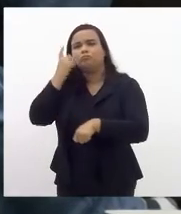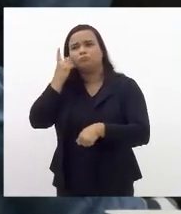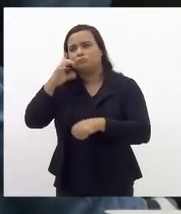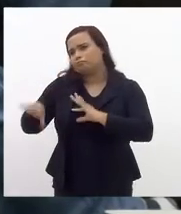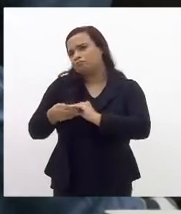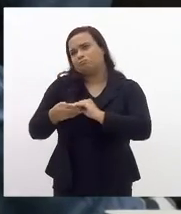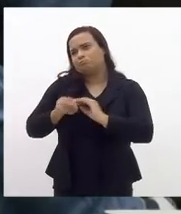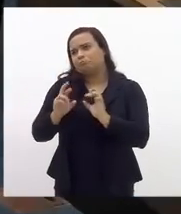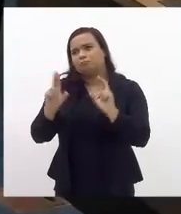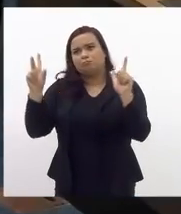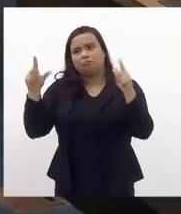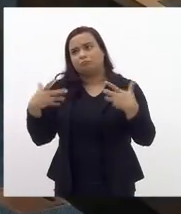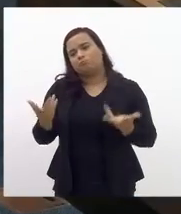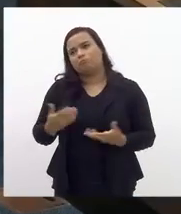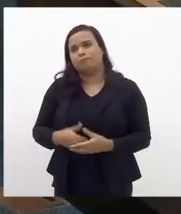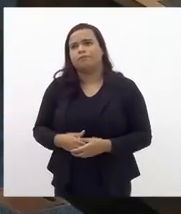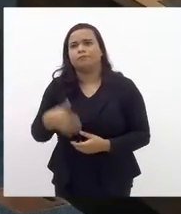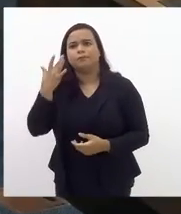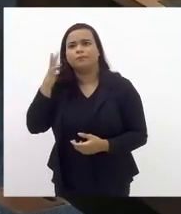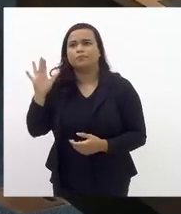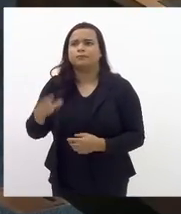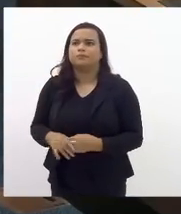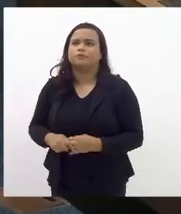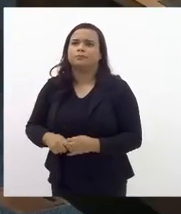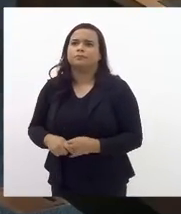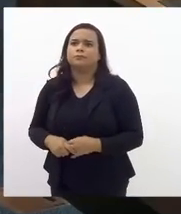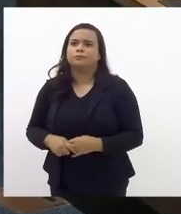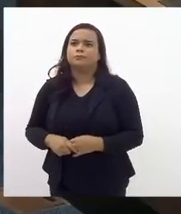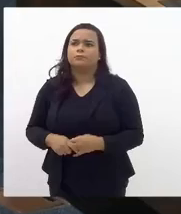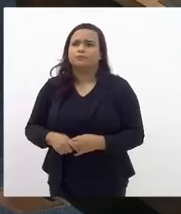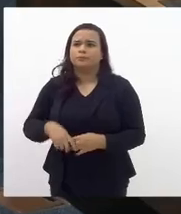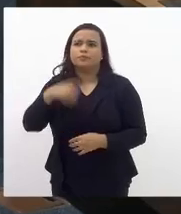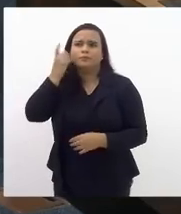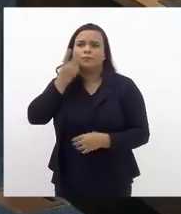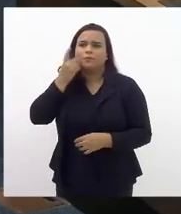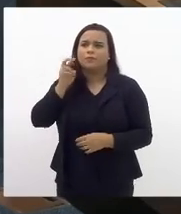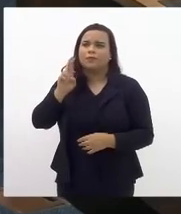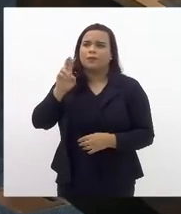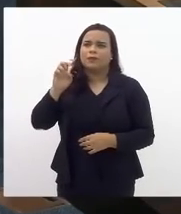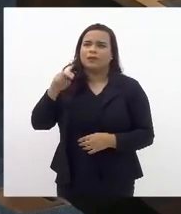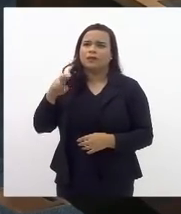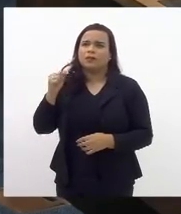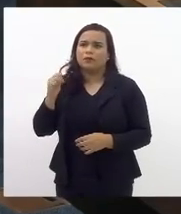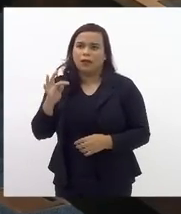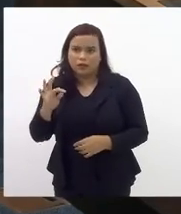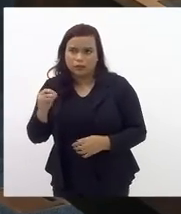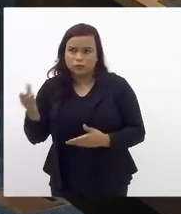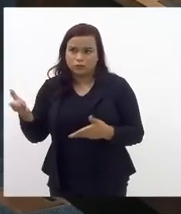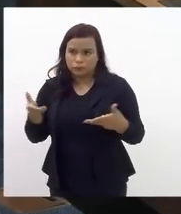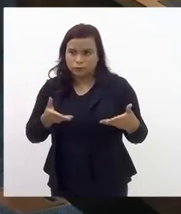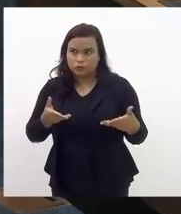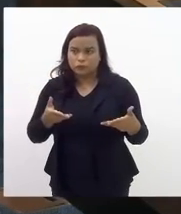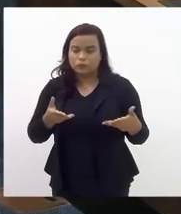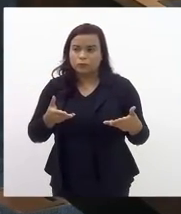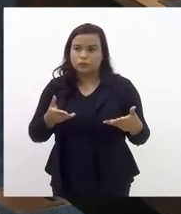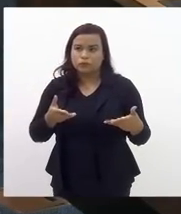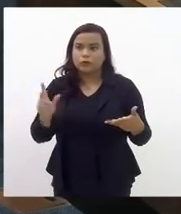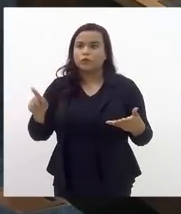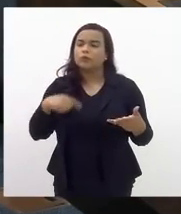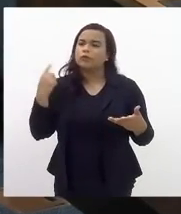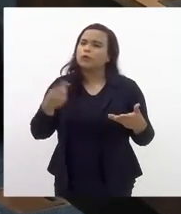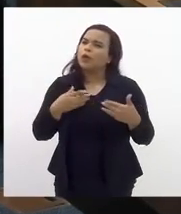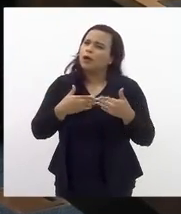acrescentar diferenciada. Deputado Renato Zacca. Obrigado. A questão desse processo, deputado